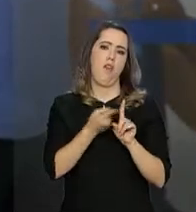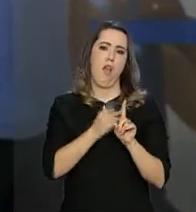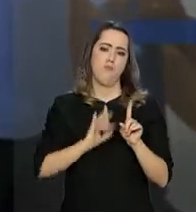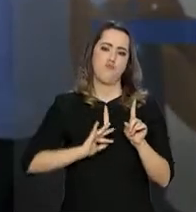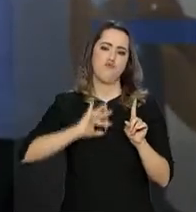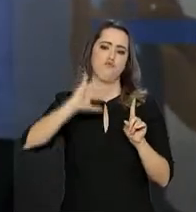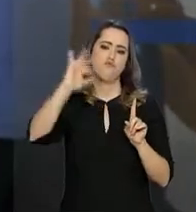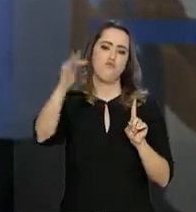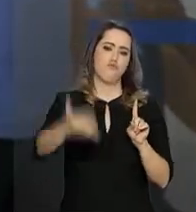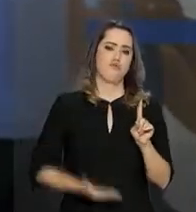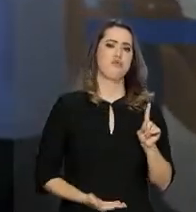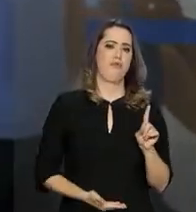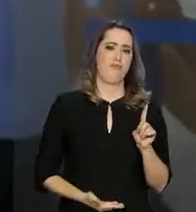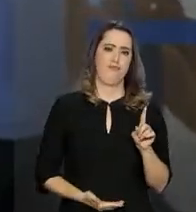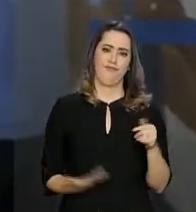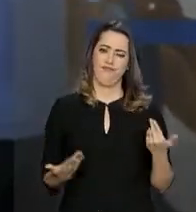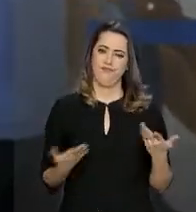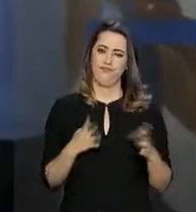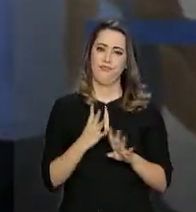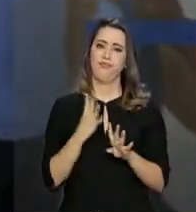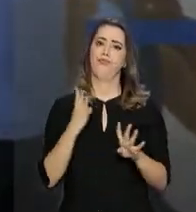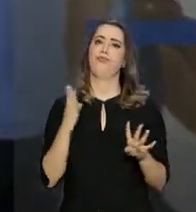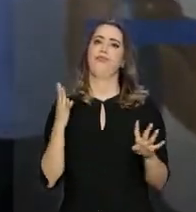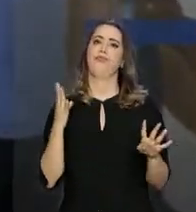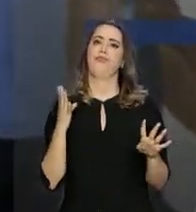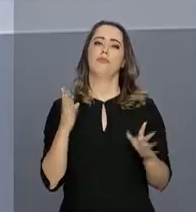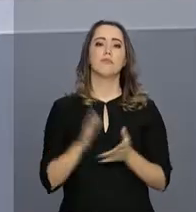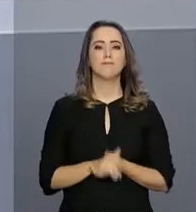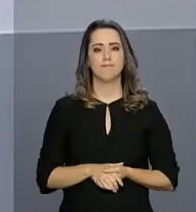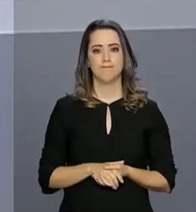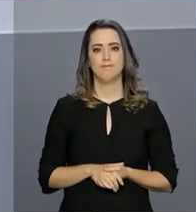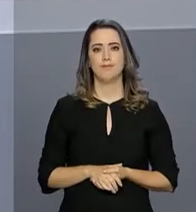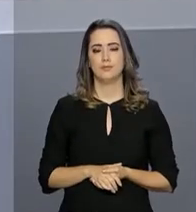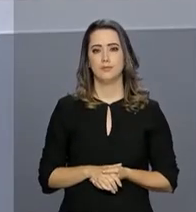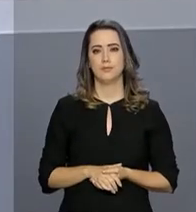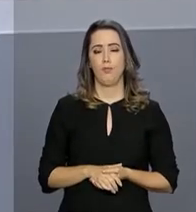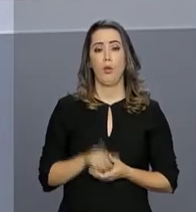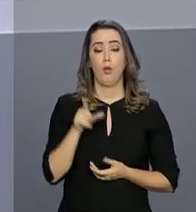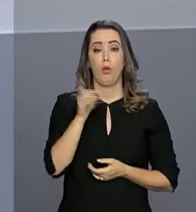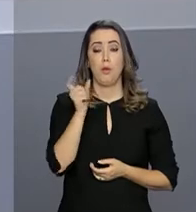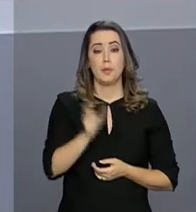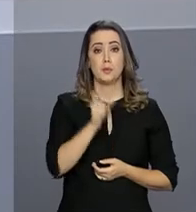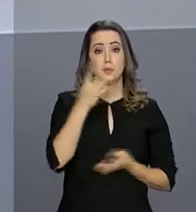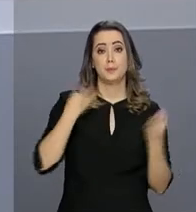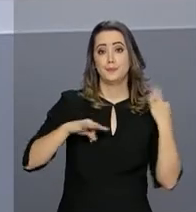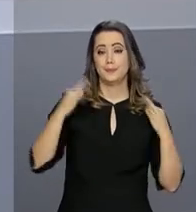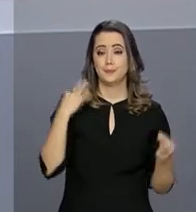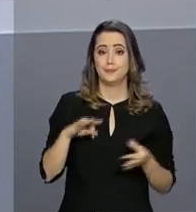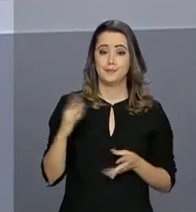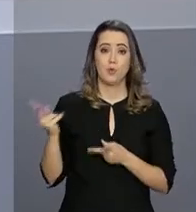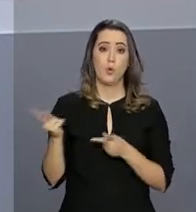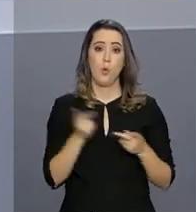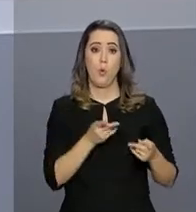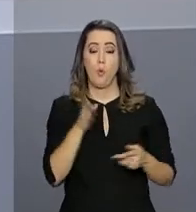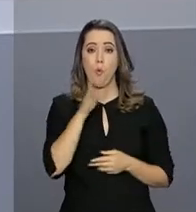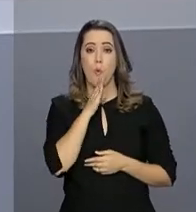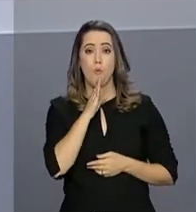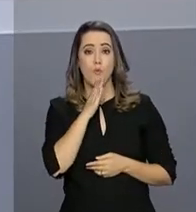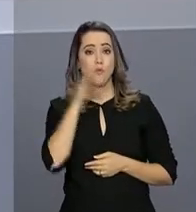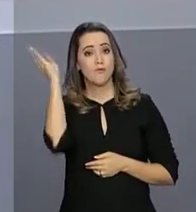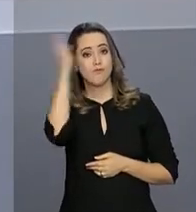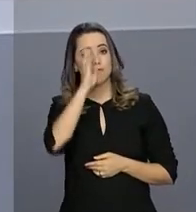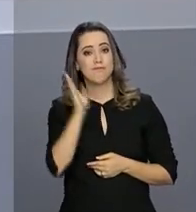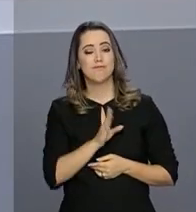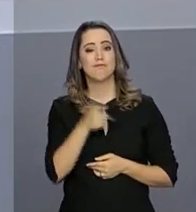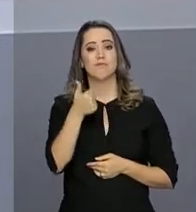e tudo que vinha atrás pegar essa fila toda é difícil o número de turistas estrangeiros que conheceram o brasil em